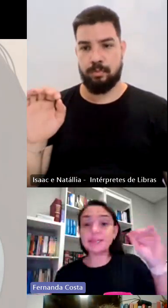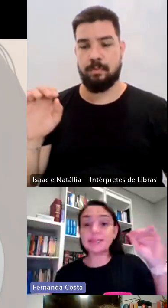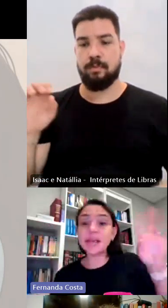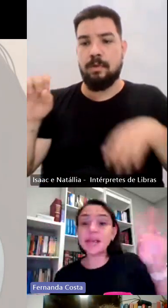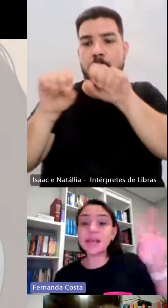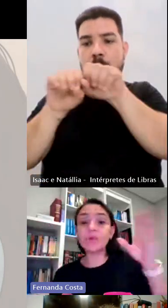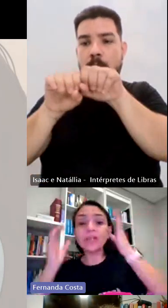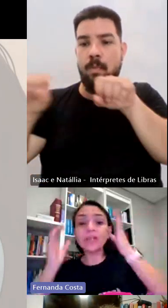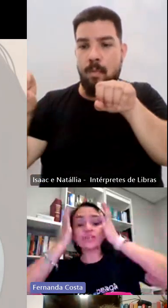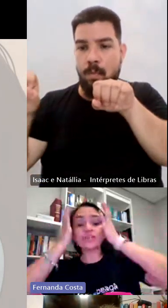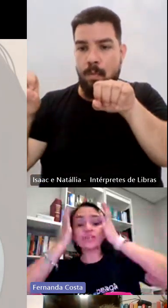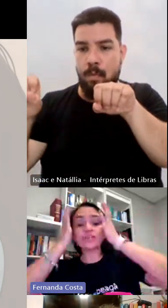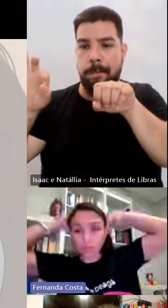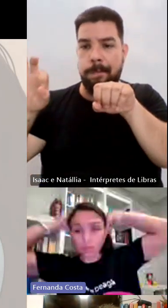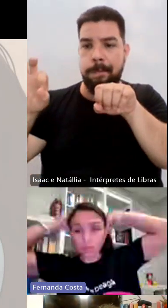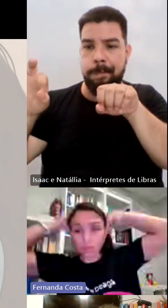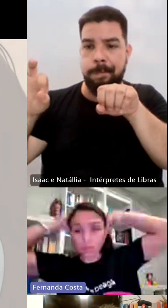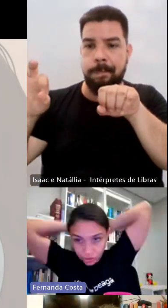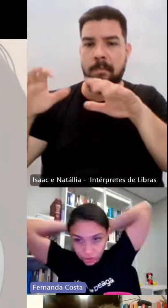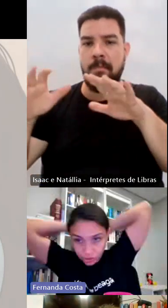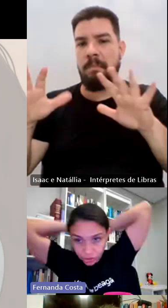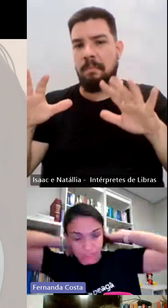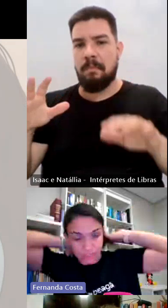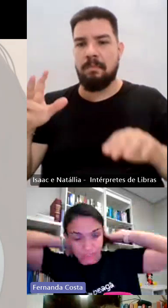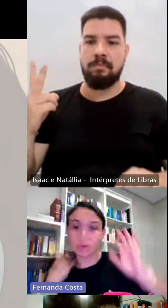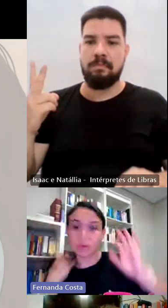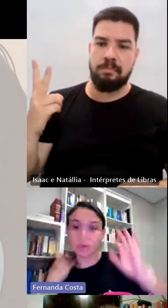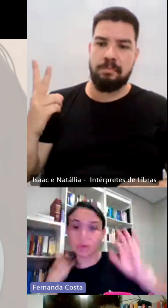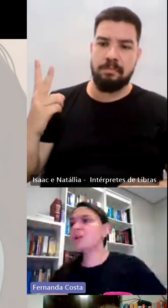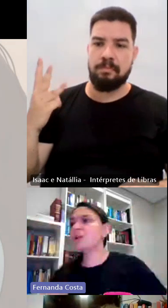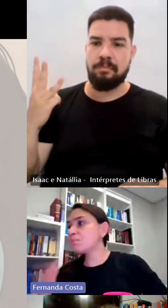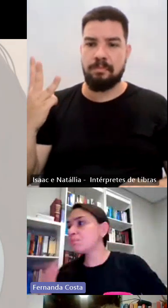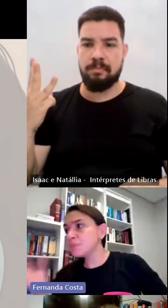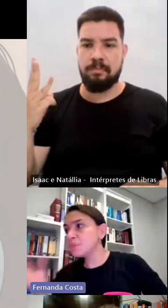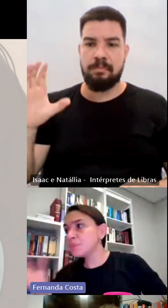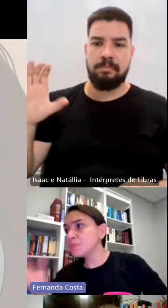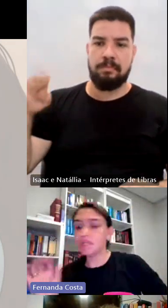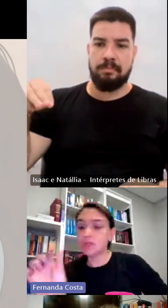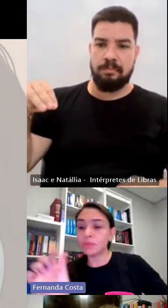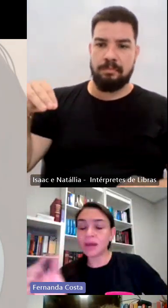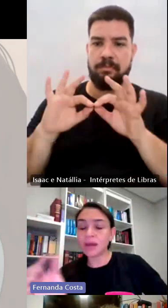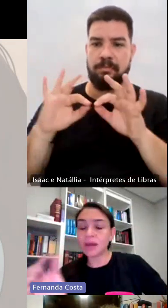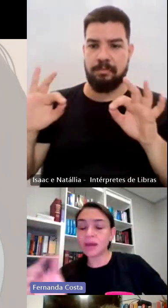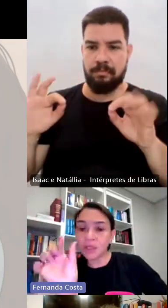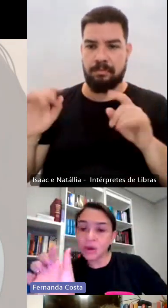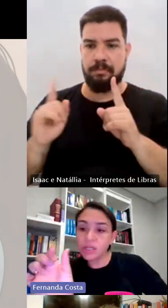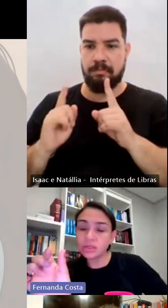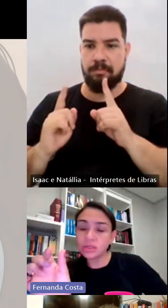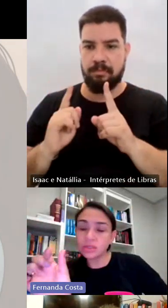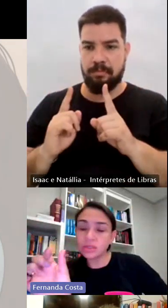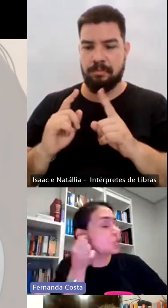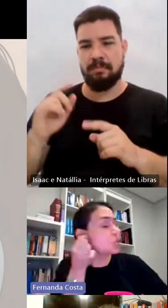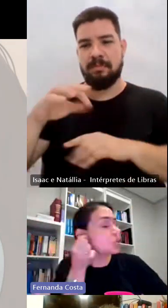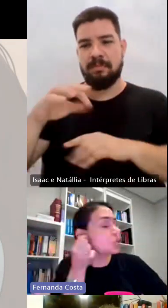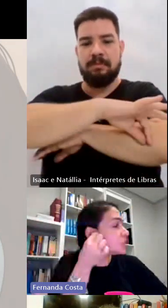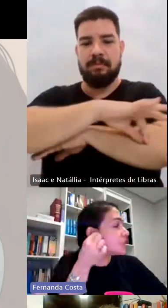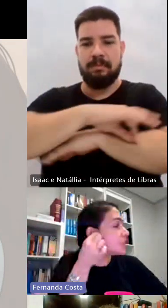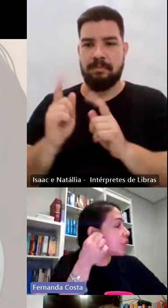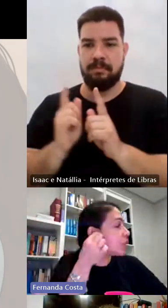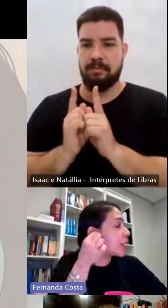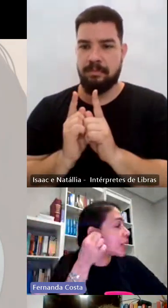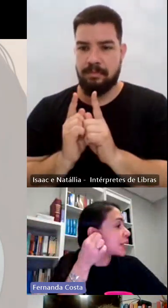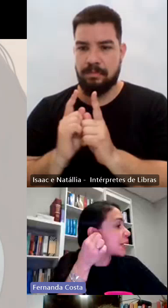Ele tem mais ou menos 2 ou 3 centímetros de extensão. Então, imaginem aí uma régua, 2 ou 3 centímetros